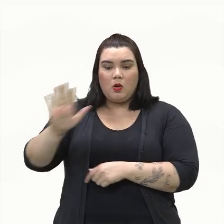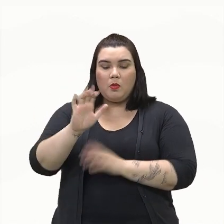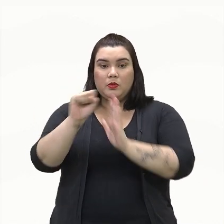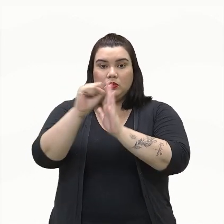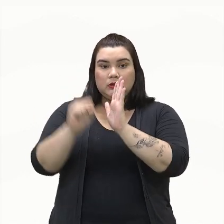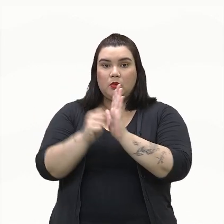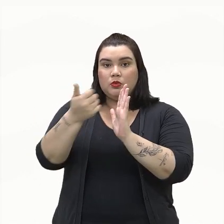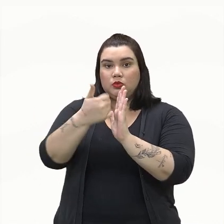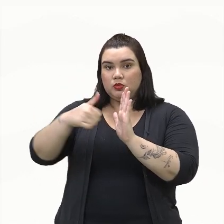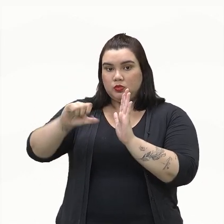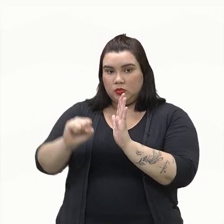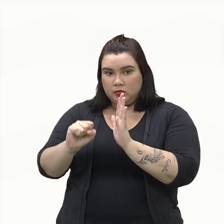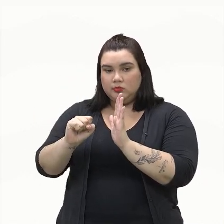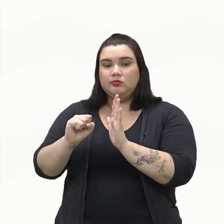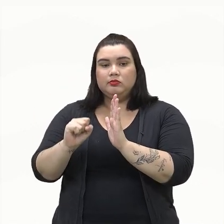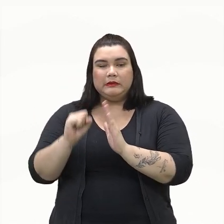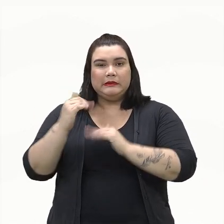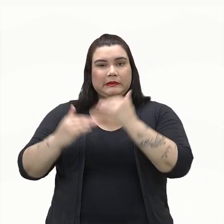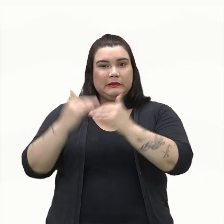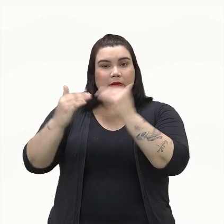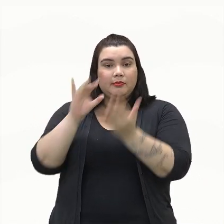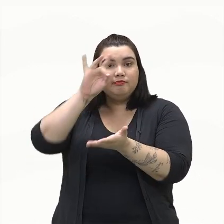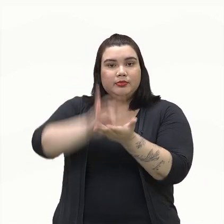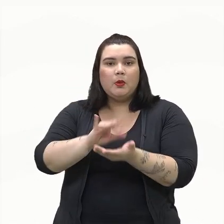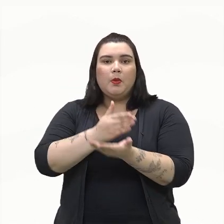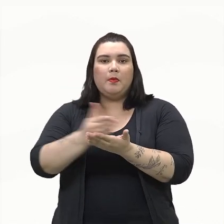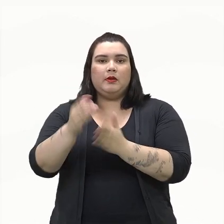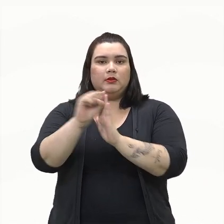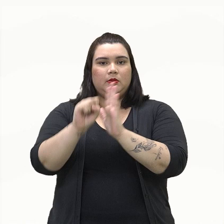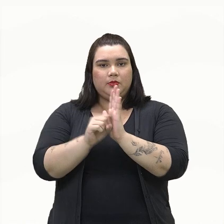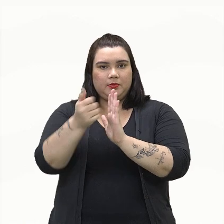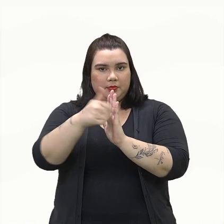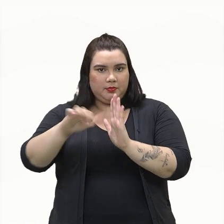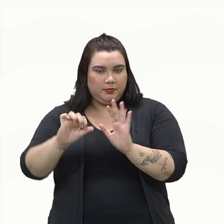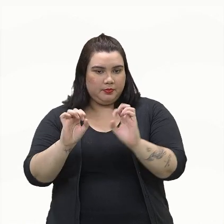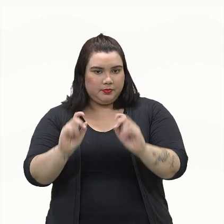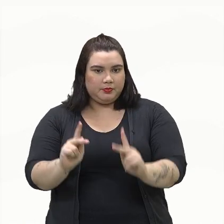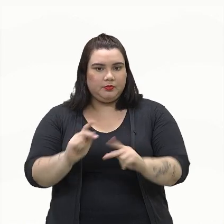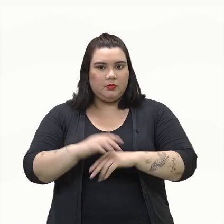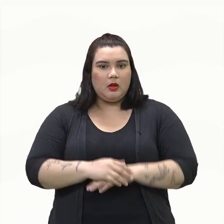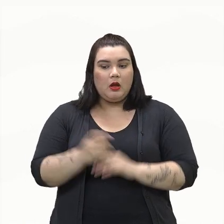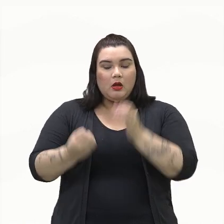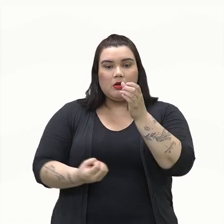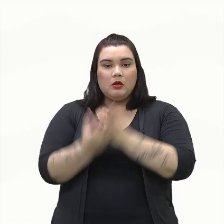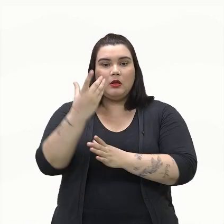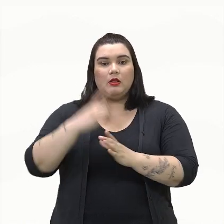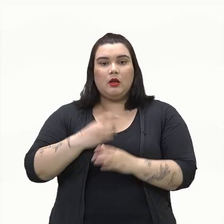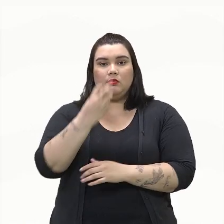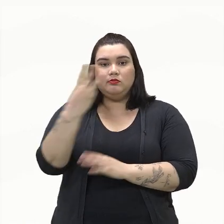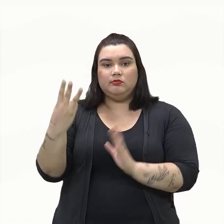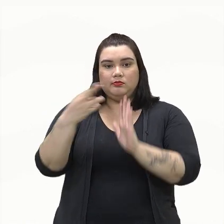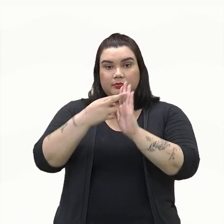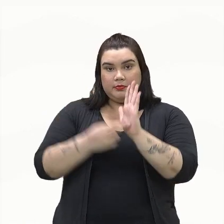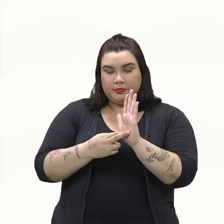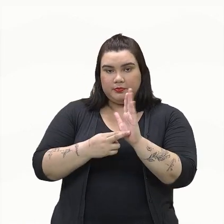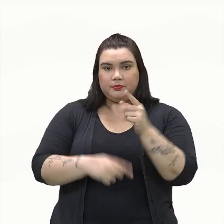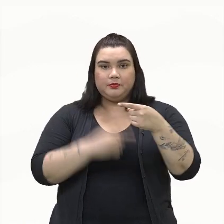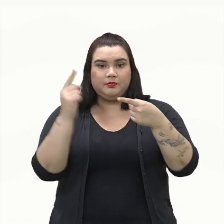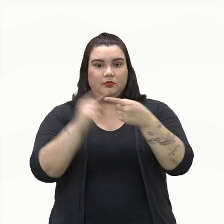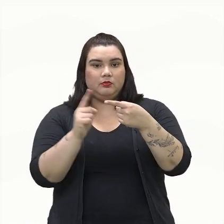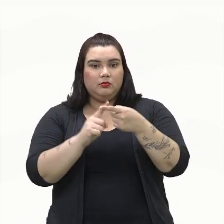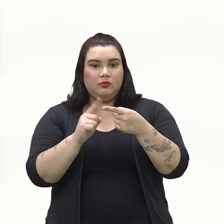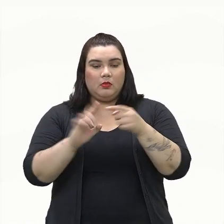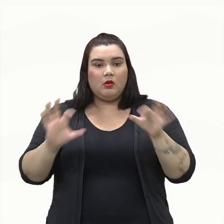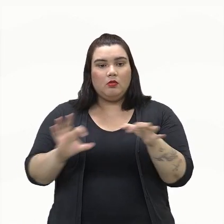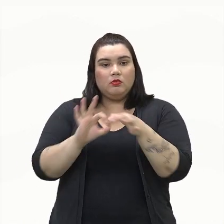século XVIII, se intensificou no século XIX, tá? Ela foi elaborada a partir de 3 critérios. Primeiro critério, associação